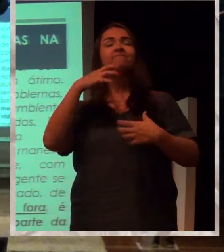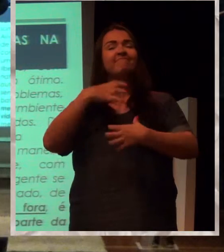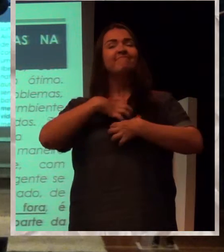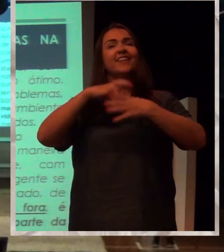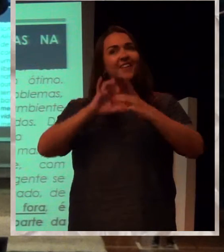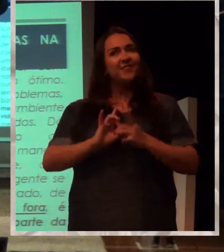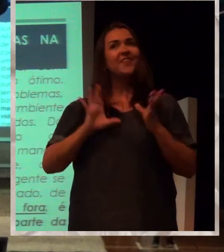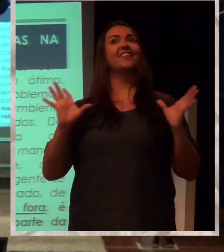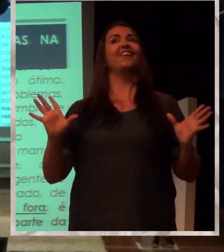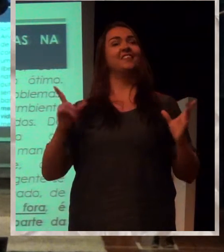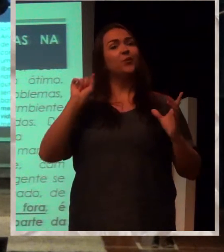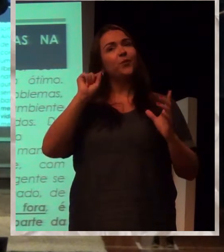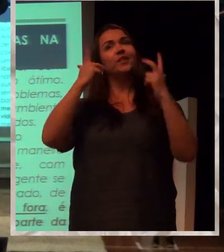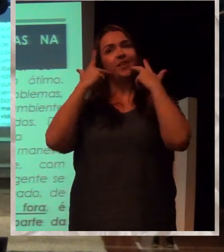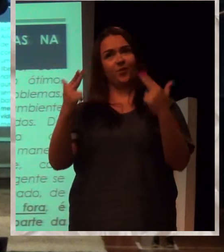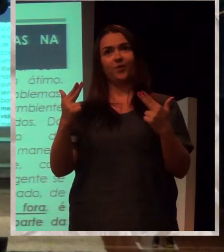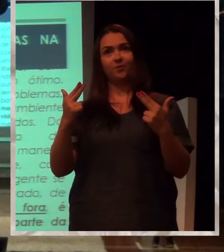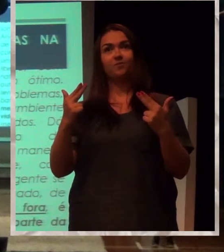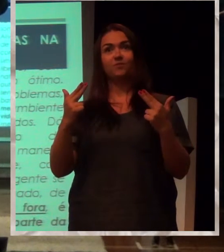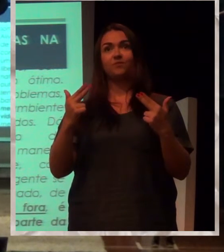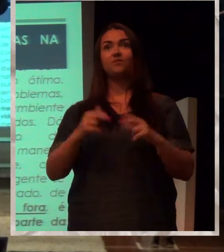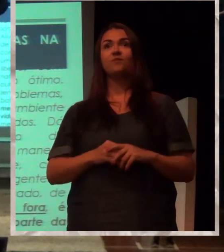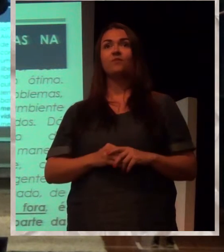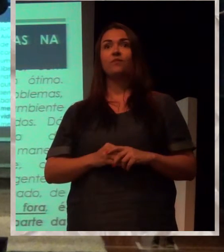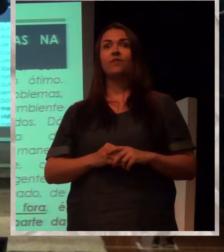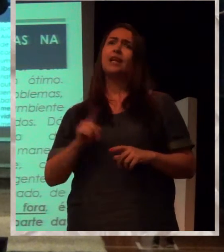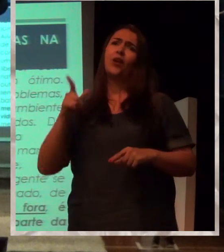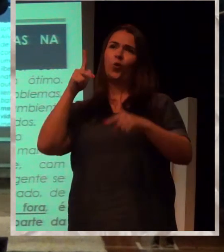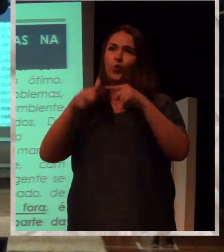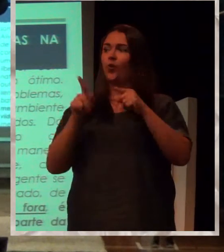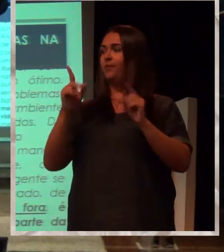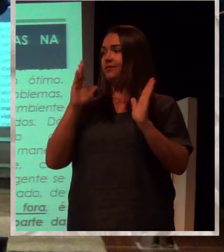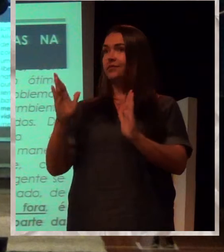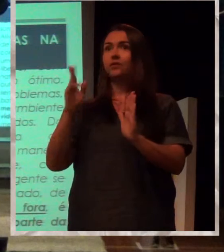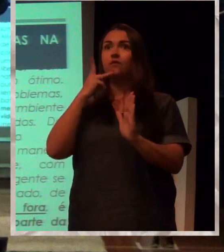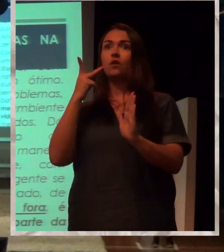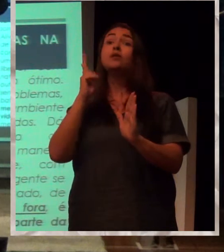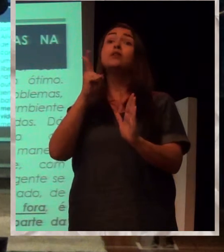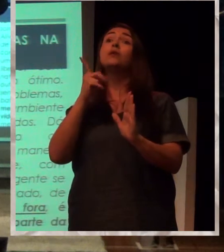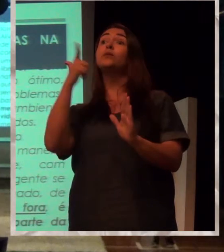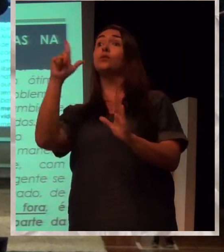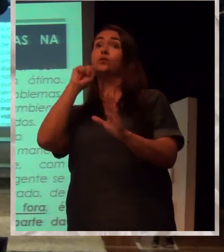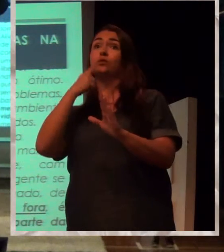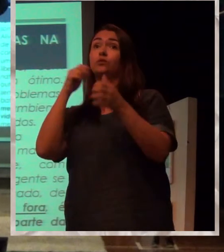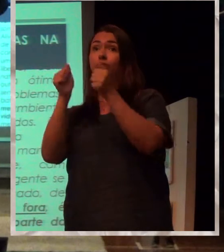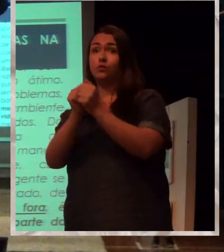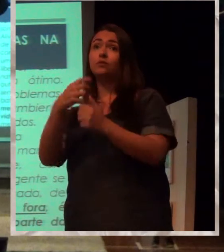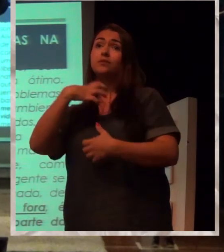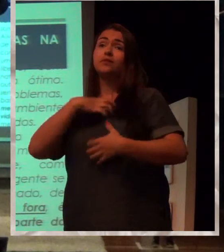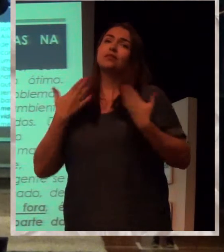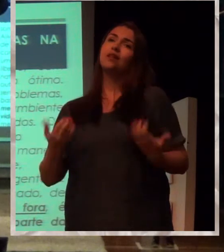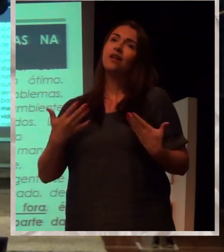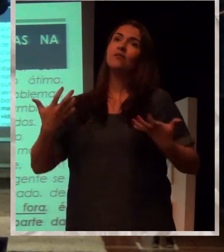sensação de liberdade, de maneira natural. E aí, essa parte cortou. Sempre com outros surdos, a gente se sente leve, animado,